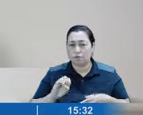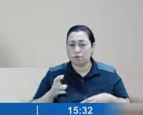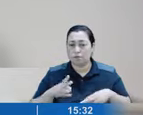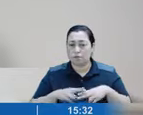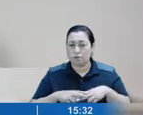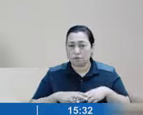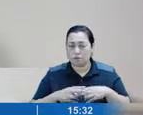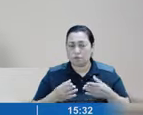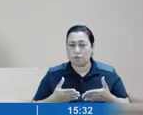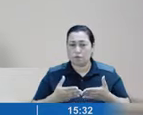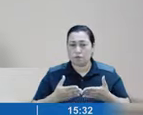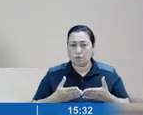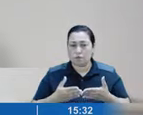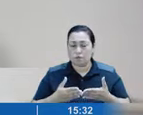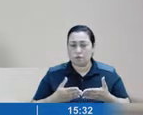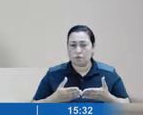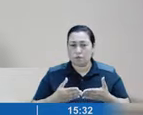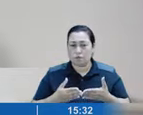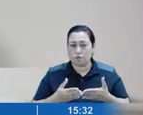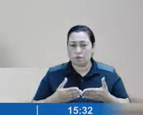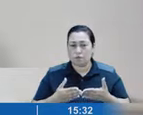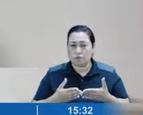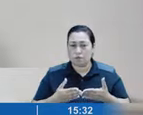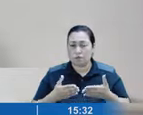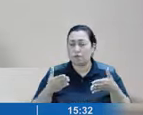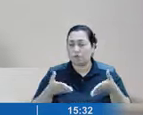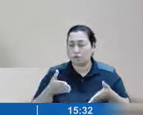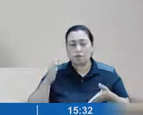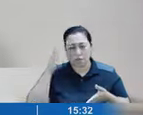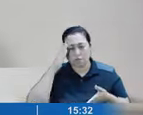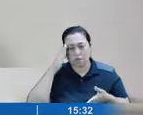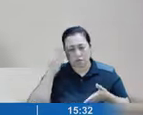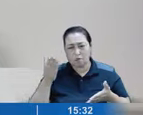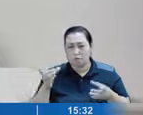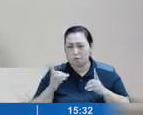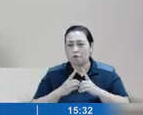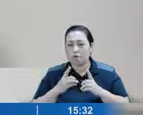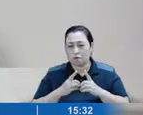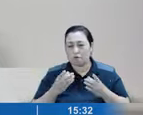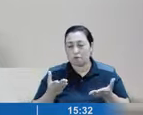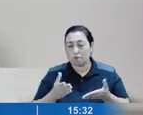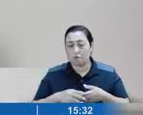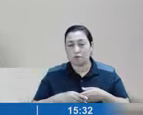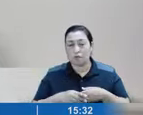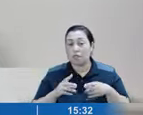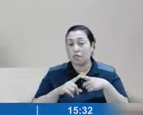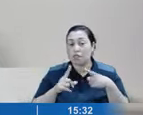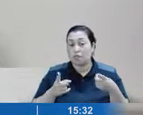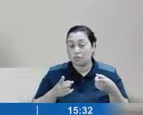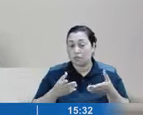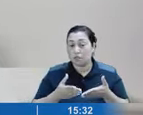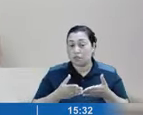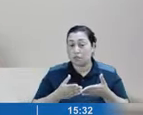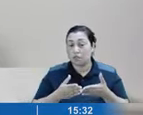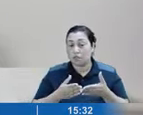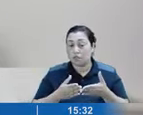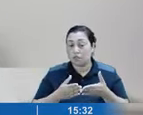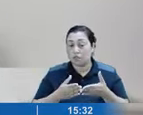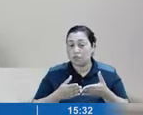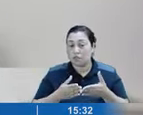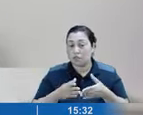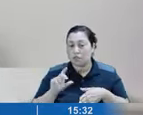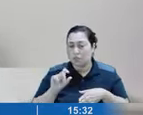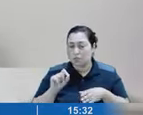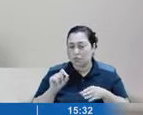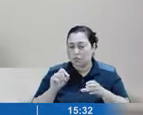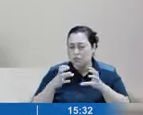com volvo de sigmoide no megacólon, que aí você já sabe, porque ele já tem o diagnóstico. Mas assim, você tem a sensação de que